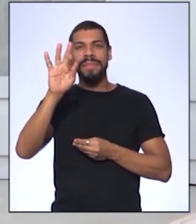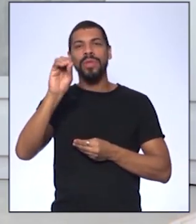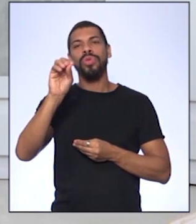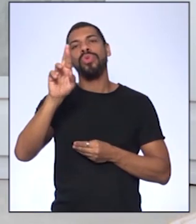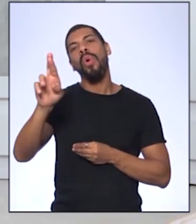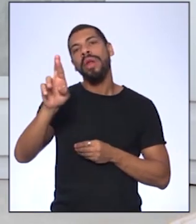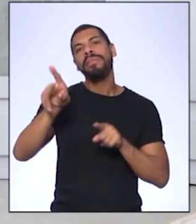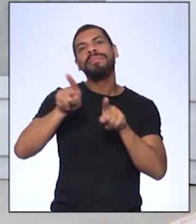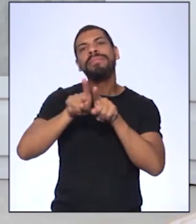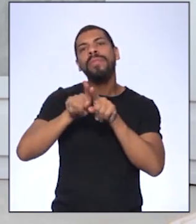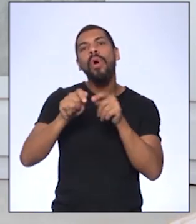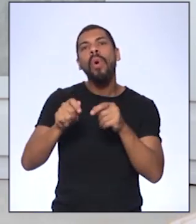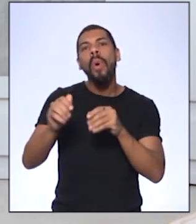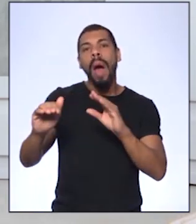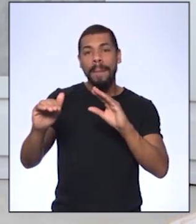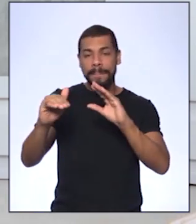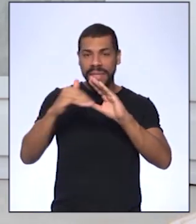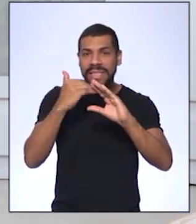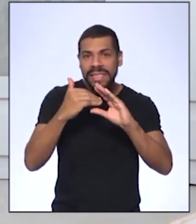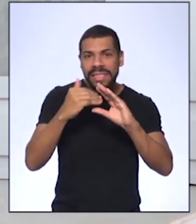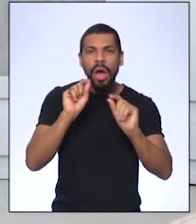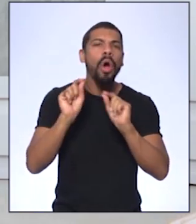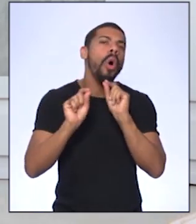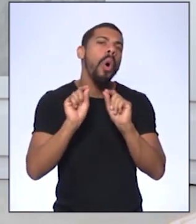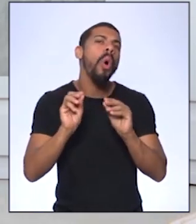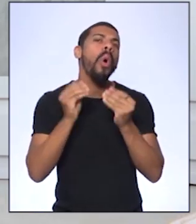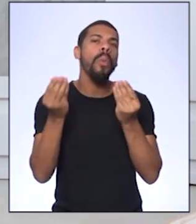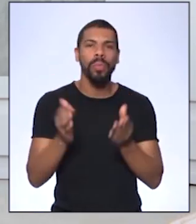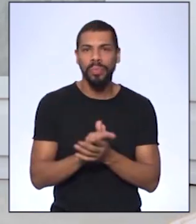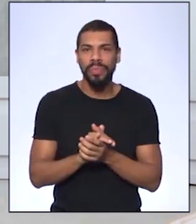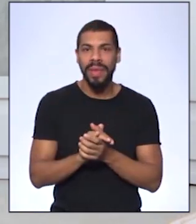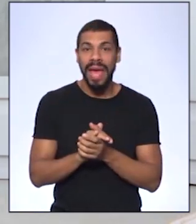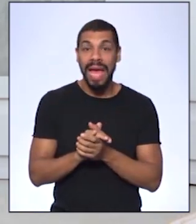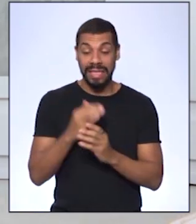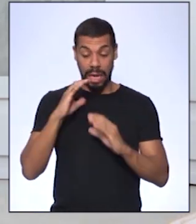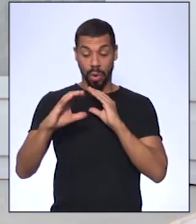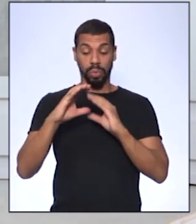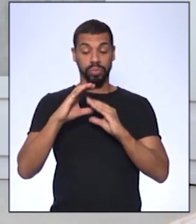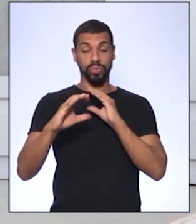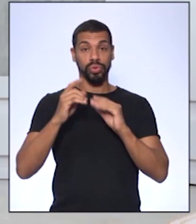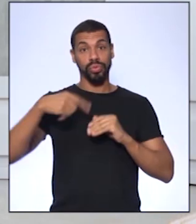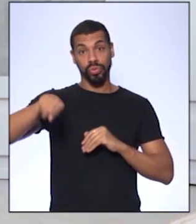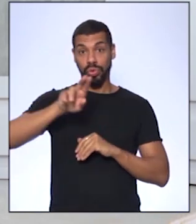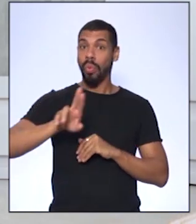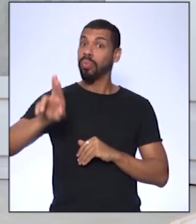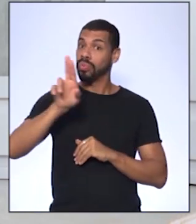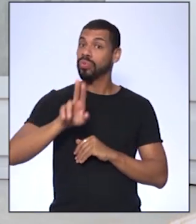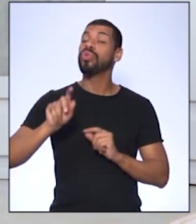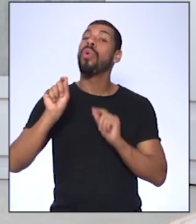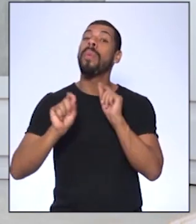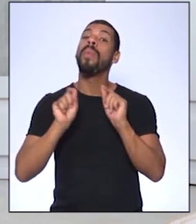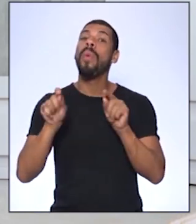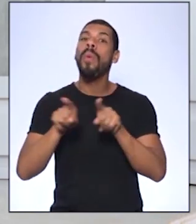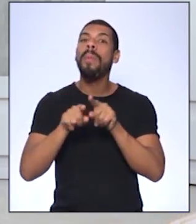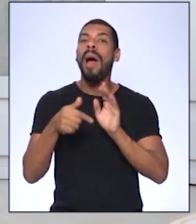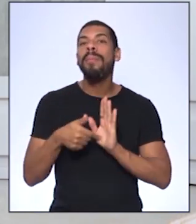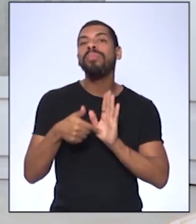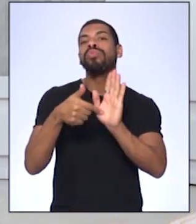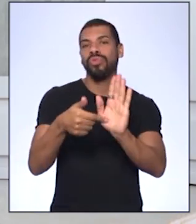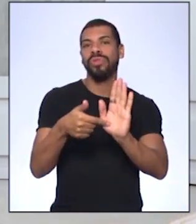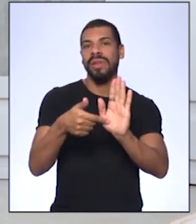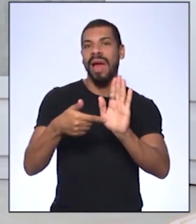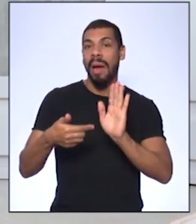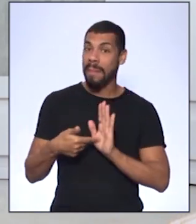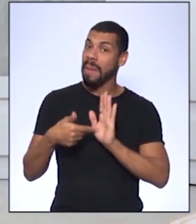A mensagem, ela acontece mediante a um canal que nós utilizamos para divulgá-la,